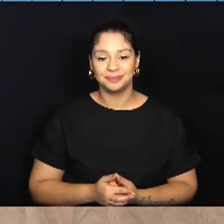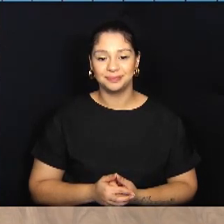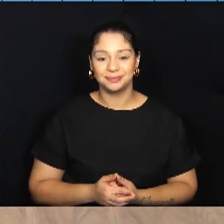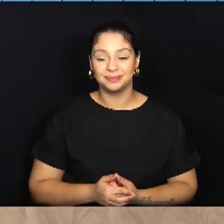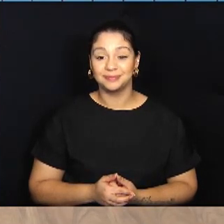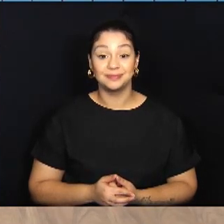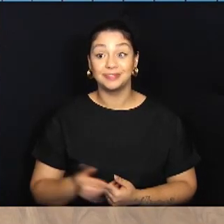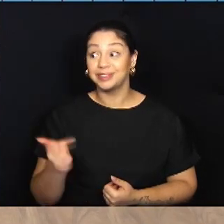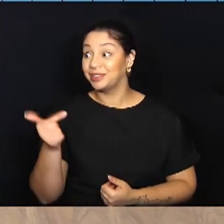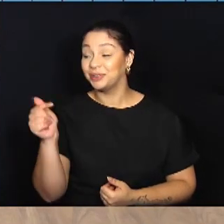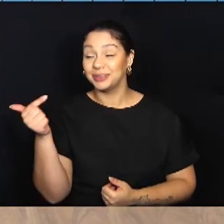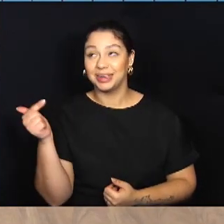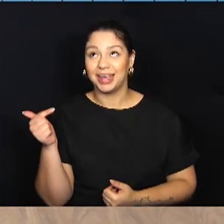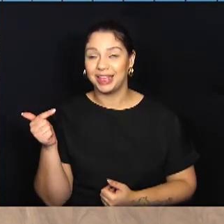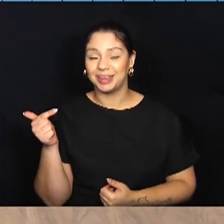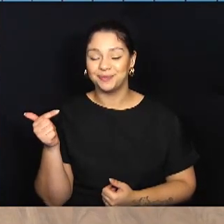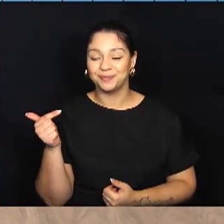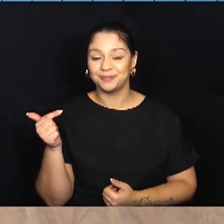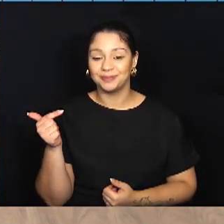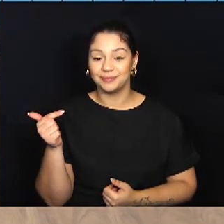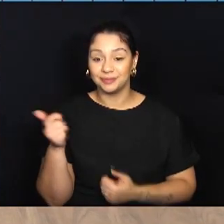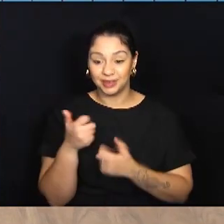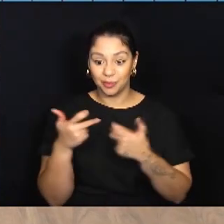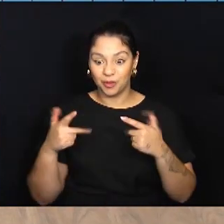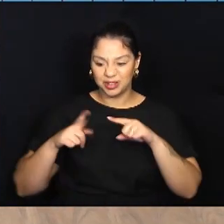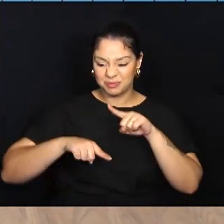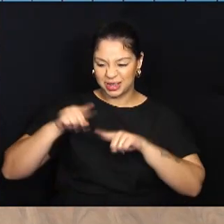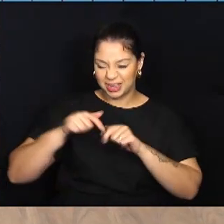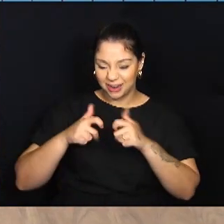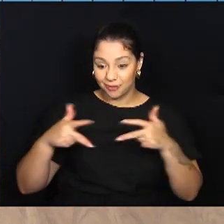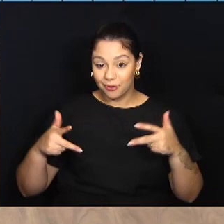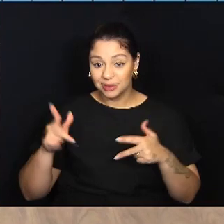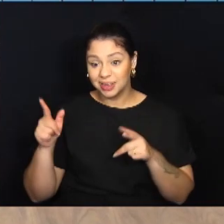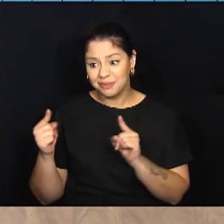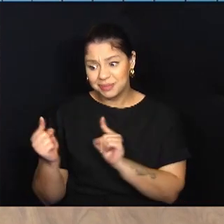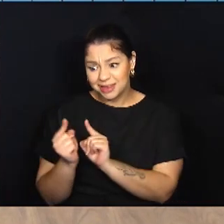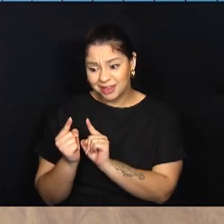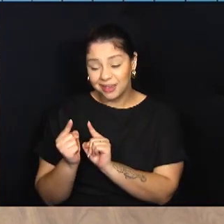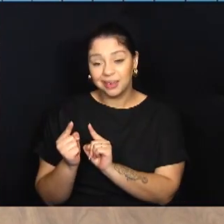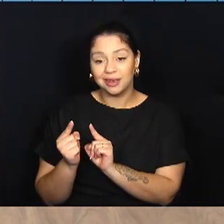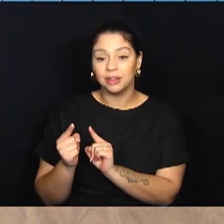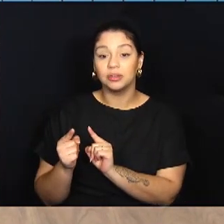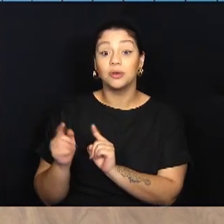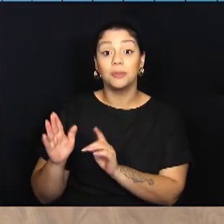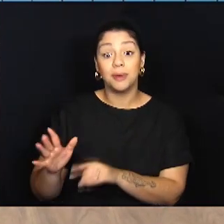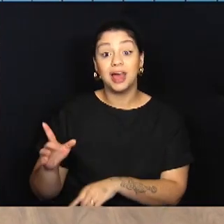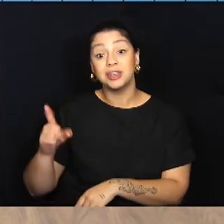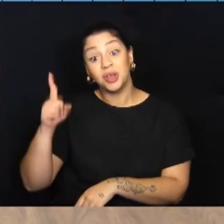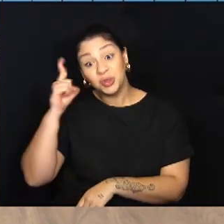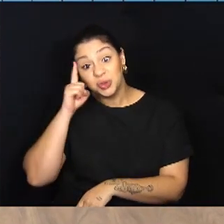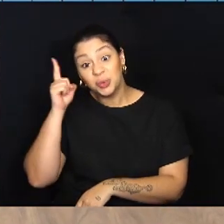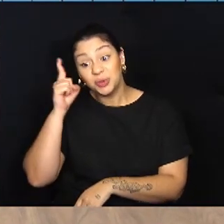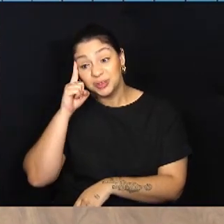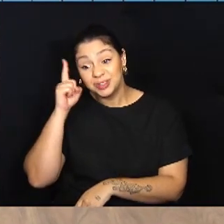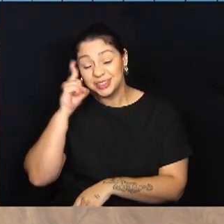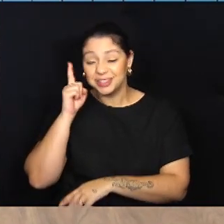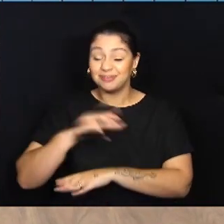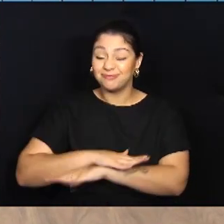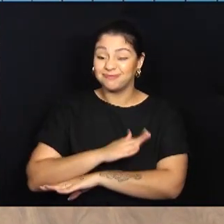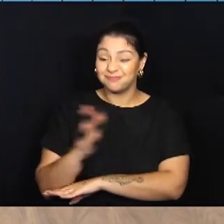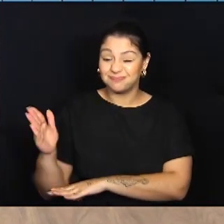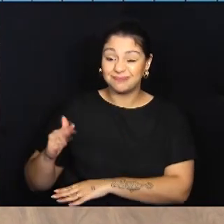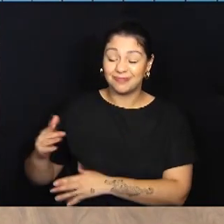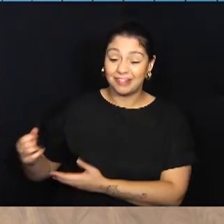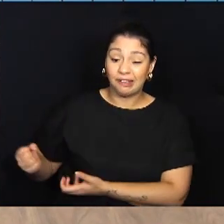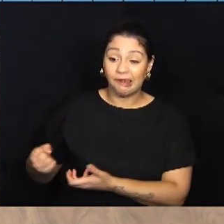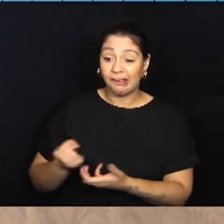não tem grandes. Os equipamentos hoje são todos pequenos, mas mesmo assim, você fica o dia inteiro carregando equipamento e